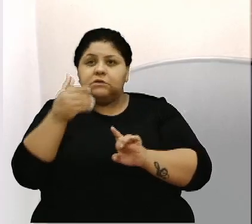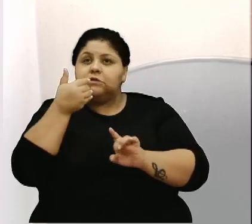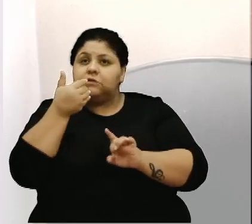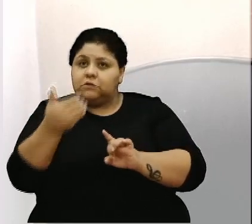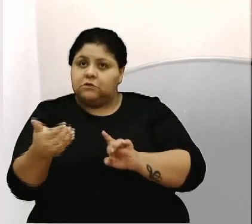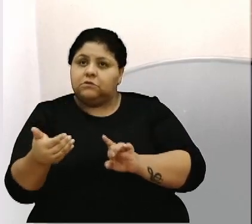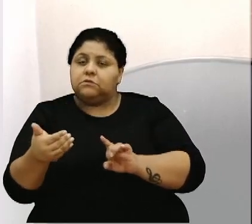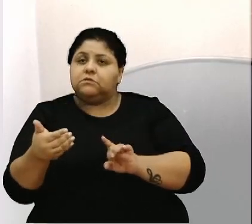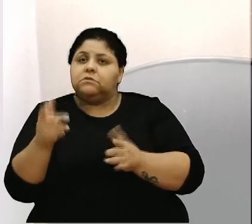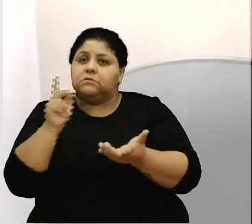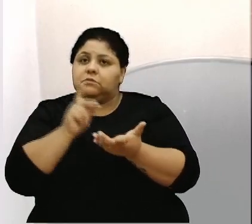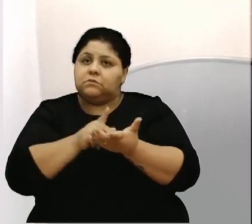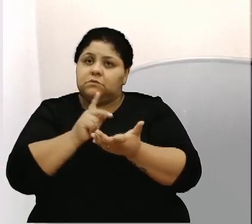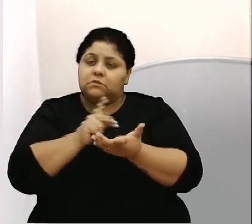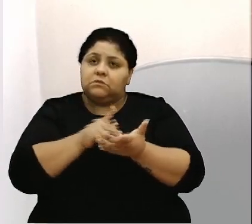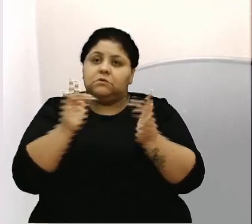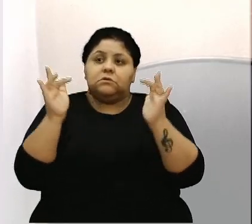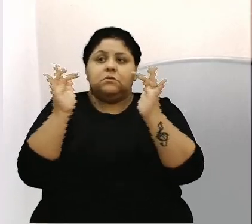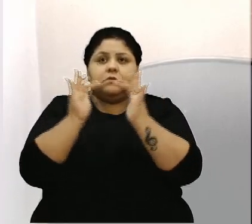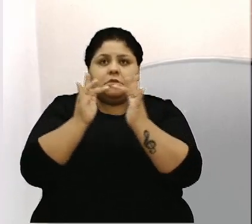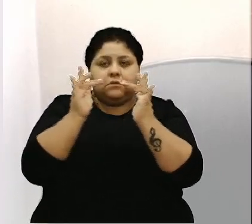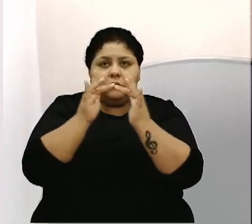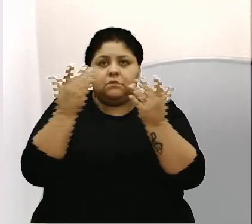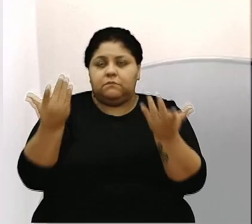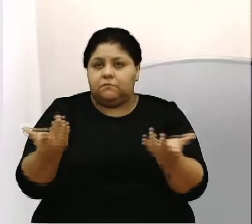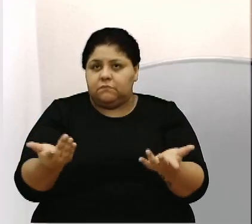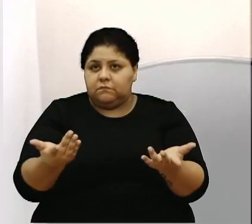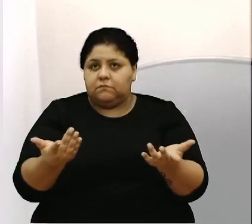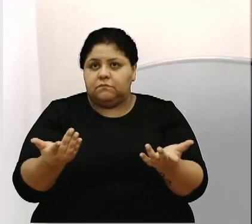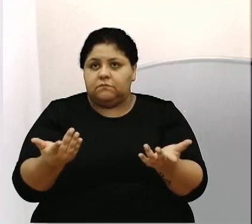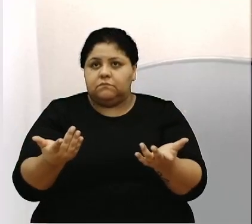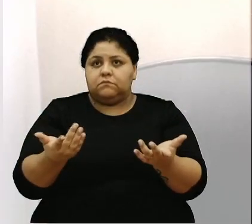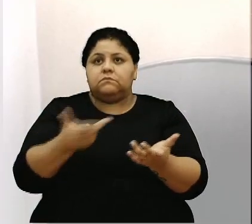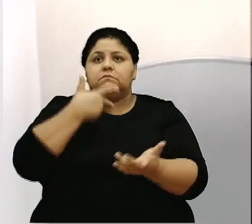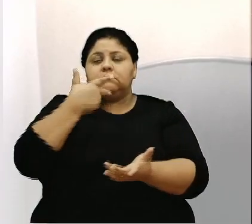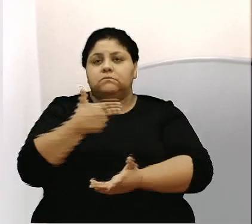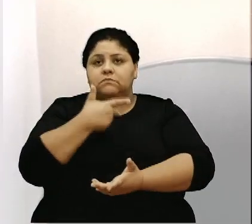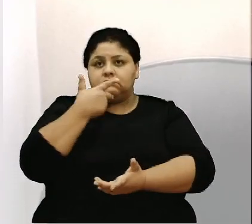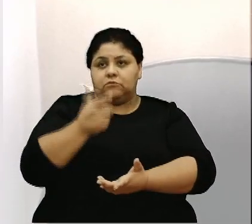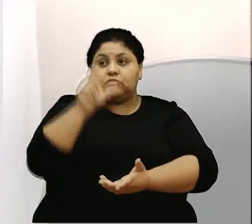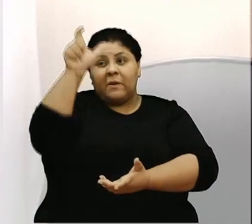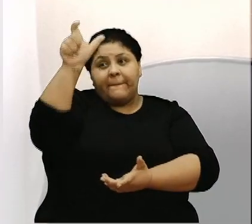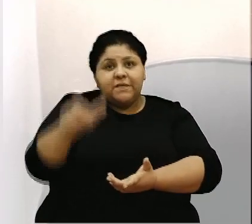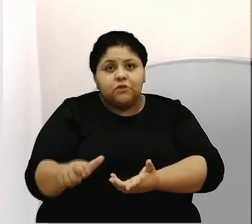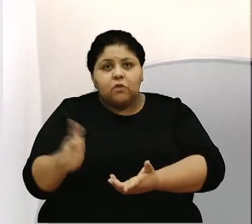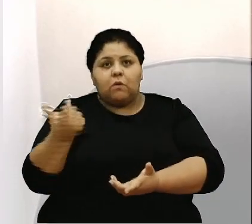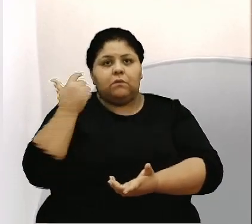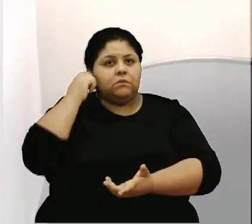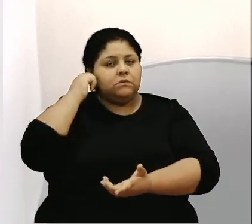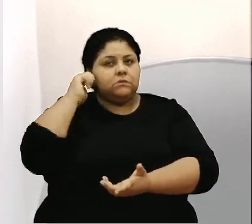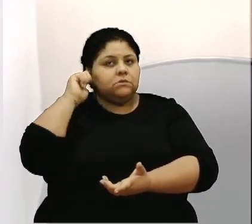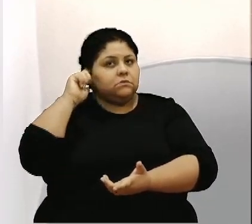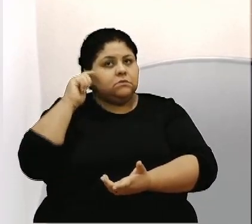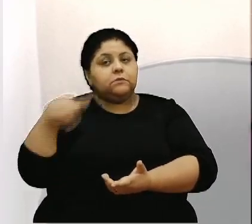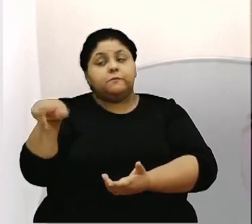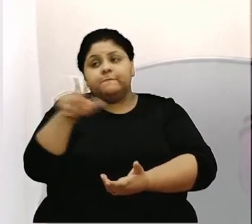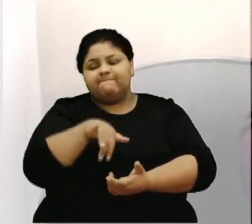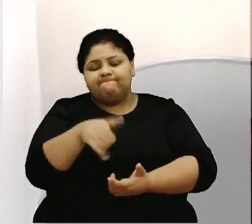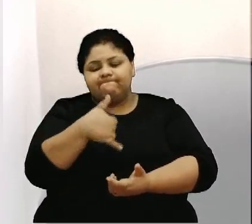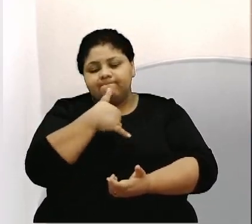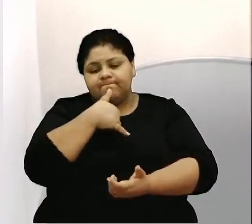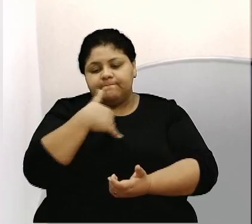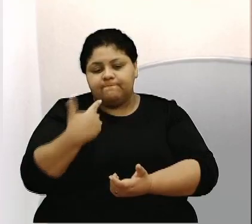peço se realmente foi entrado em contato, se realmente foi falado com a pessoa. Coisas que,